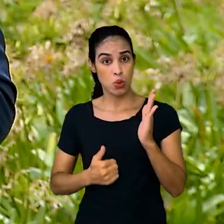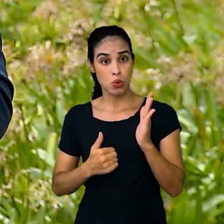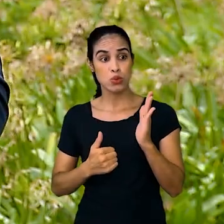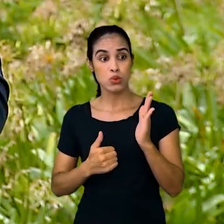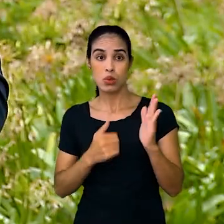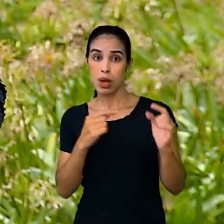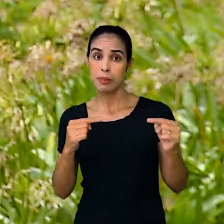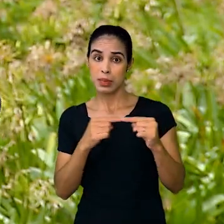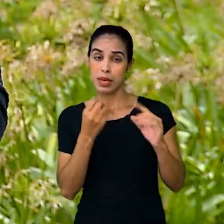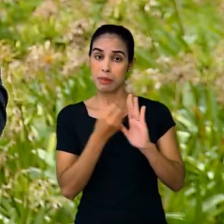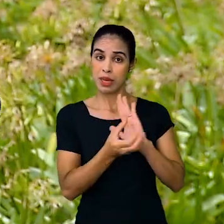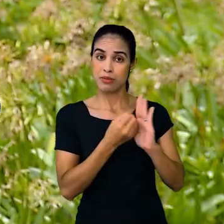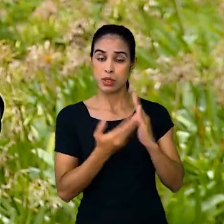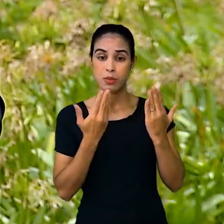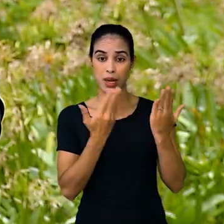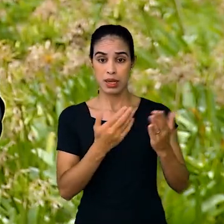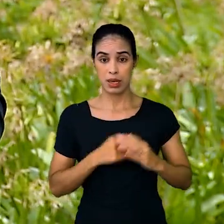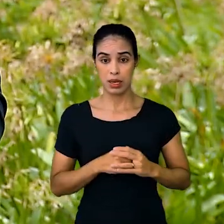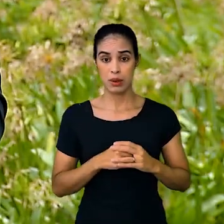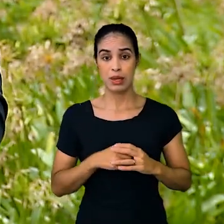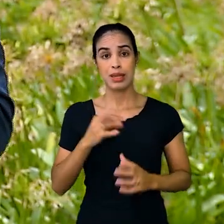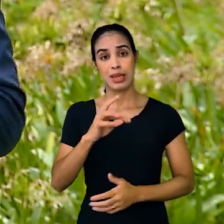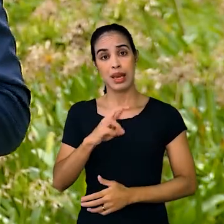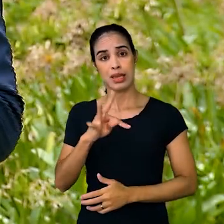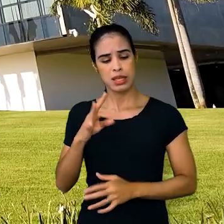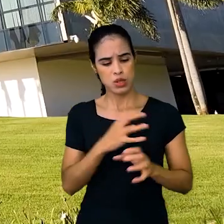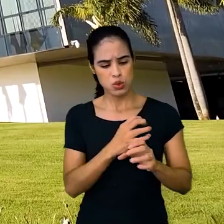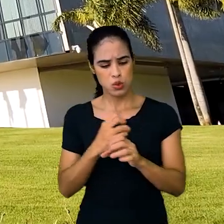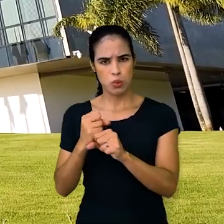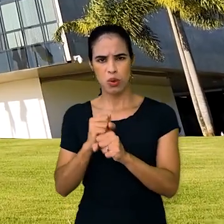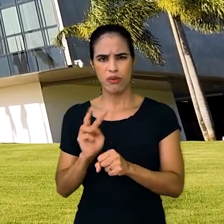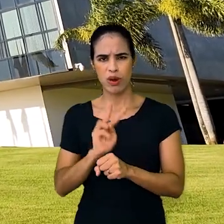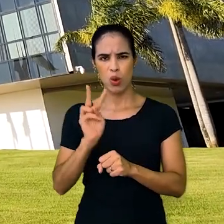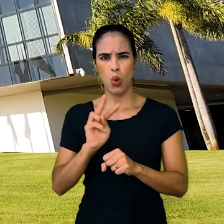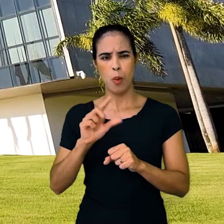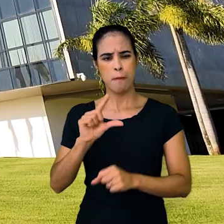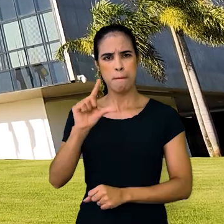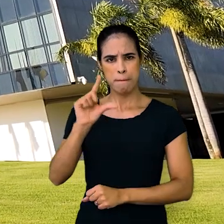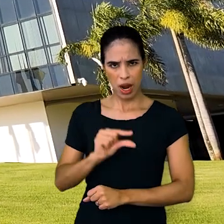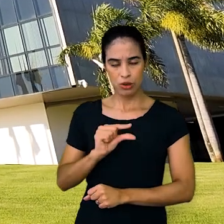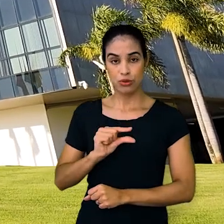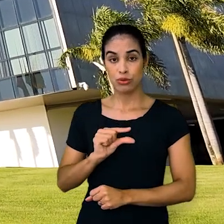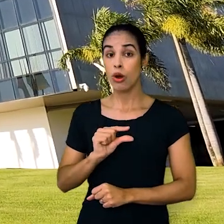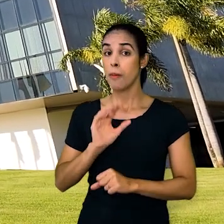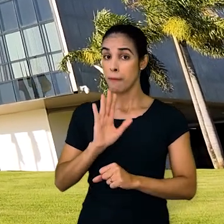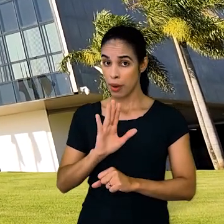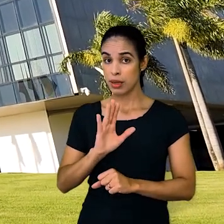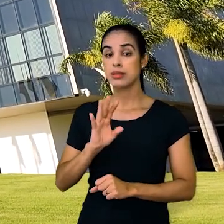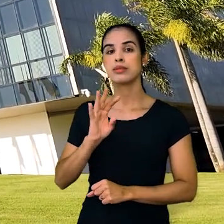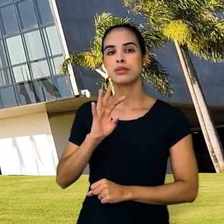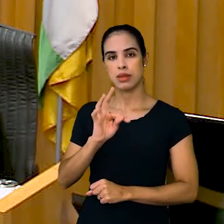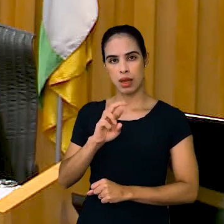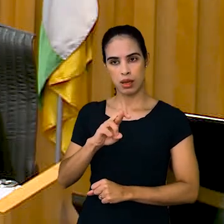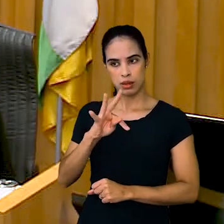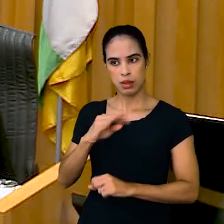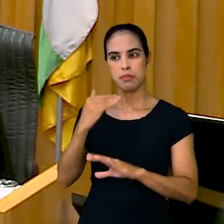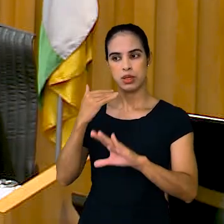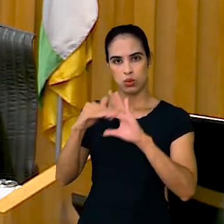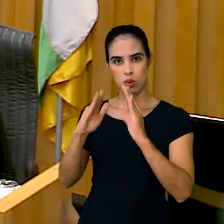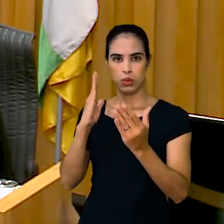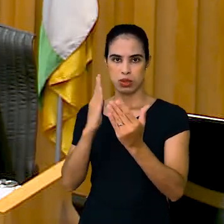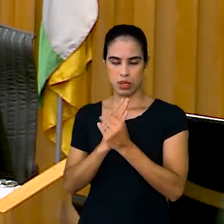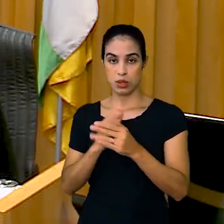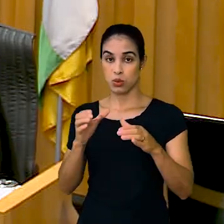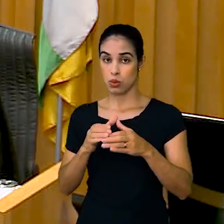para o TRT, o montante havia sido relativamente baixo. O empregado recorreu ao Tribunal Superior do Trabalho. A 4ª